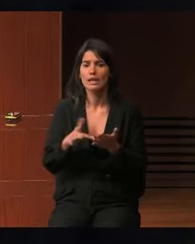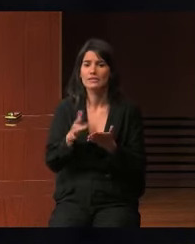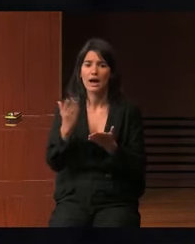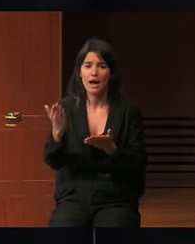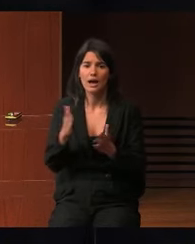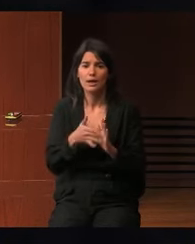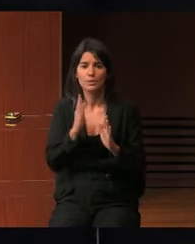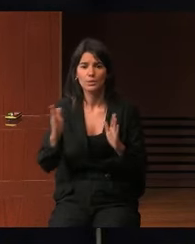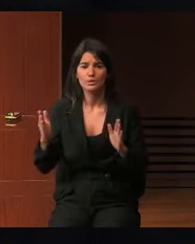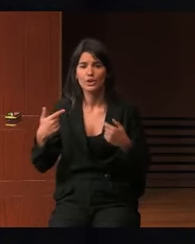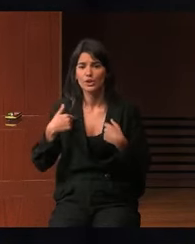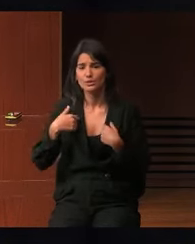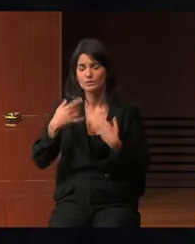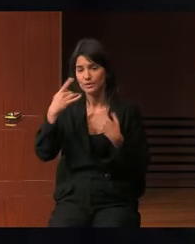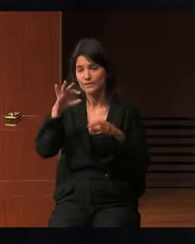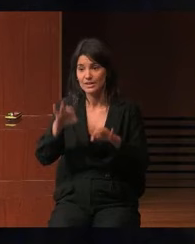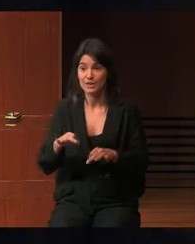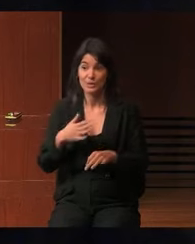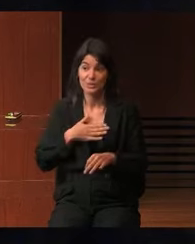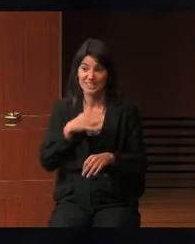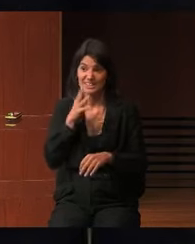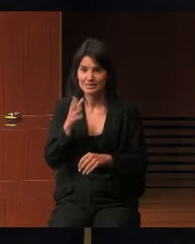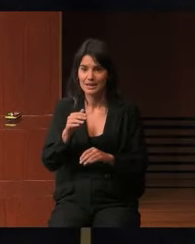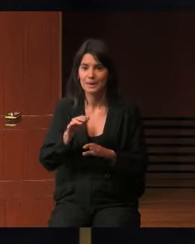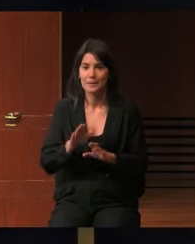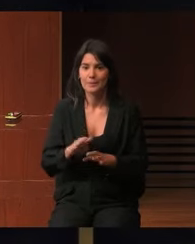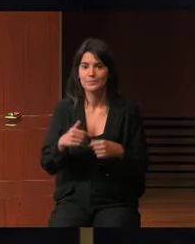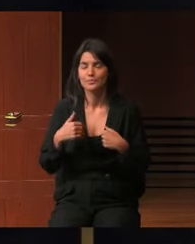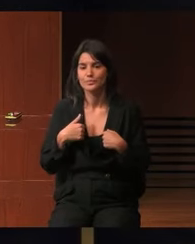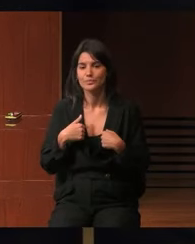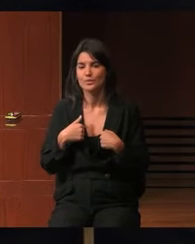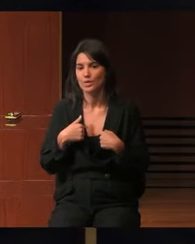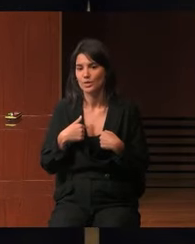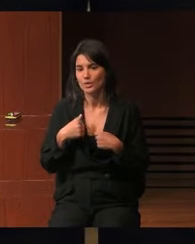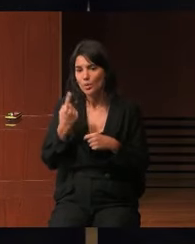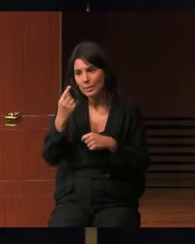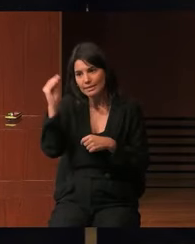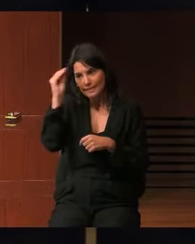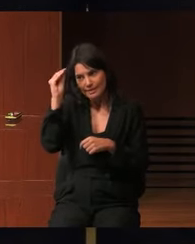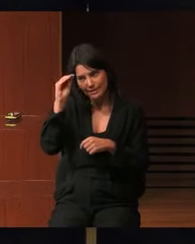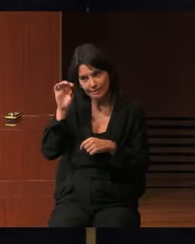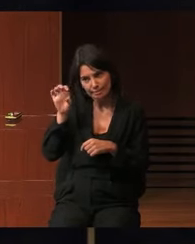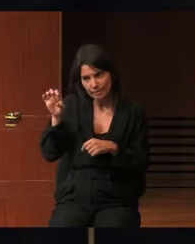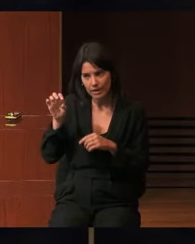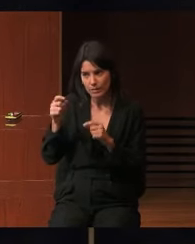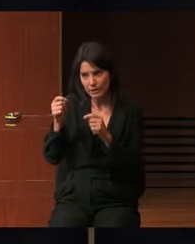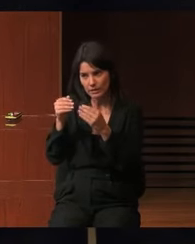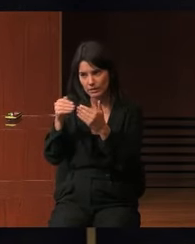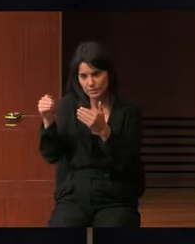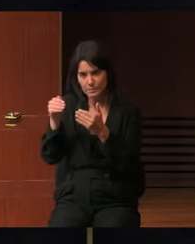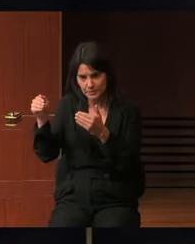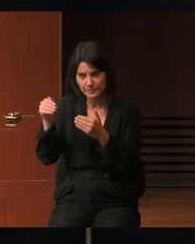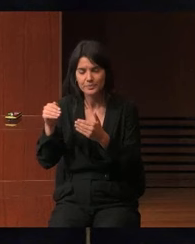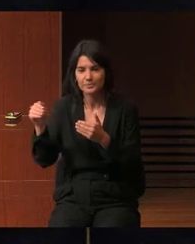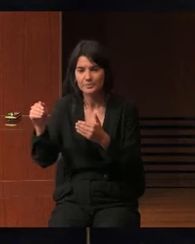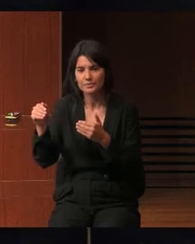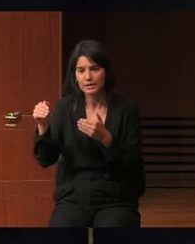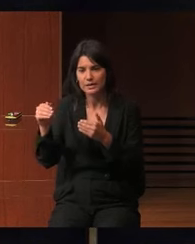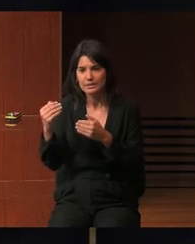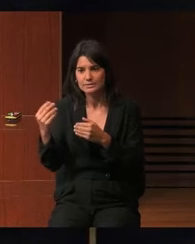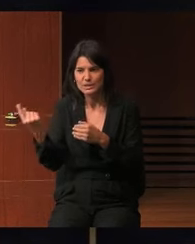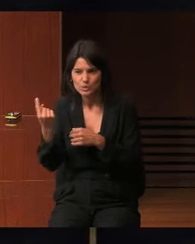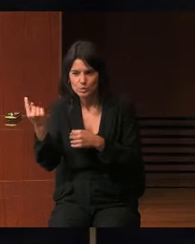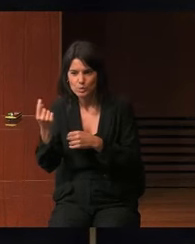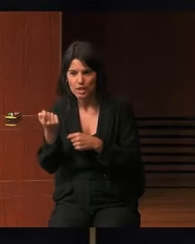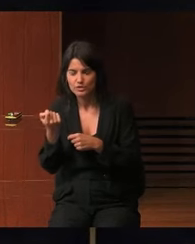Eu sou de Vila Franca, não é o que eu estava a dizer, no caso eu sou de uma terra um bocadinho mais, pronto, mais isolada,